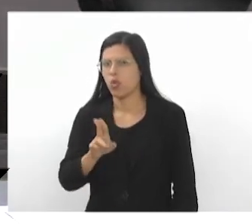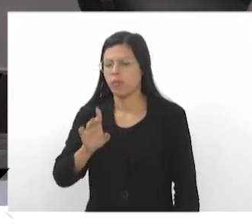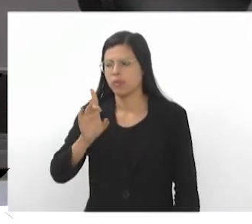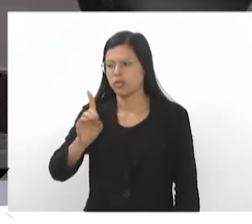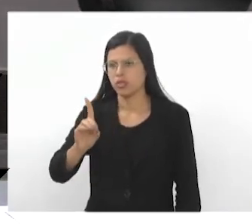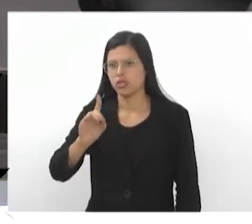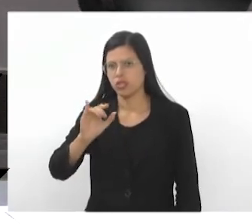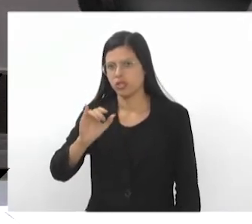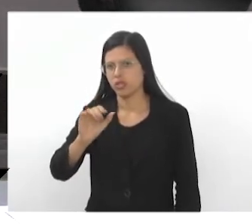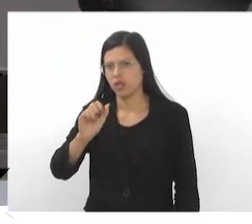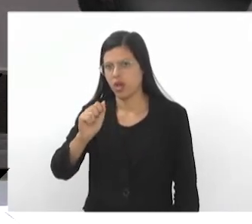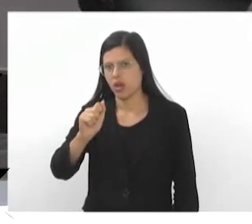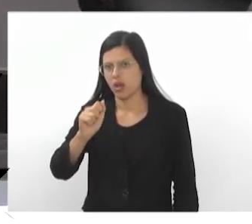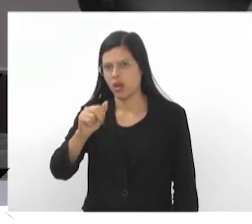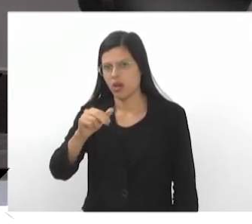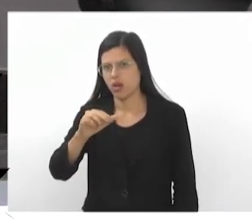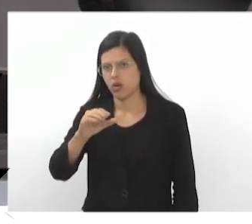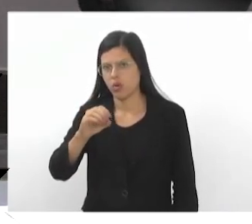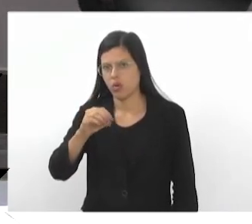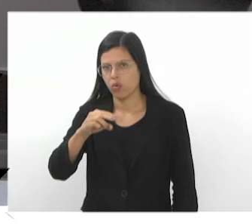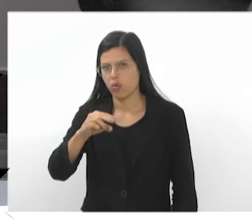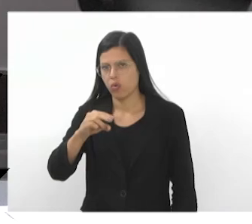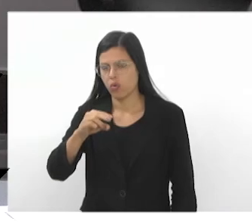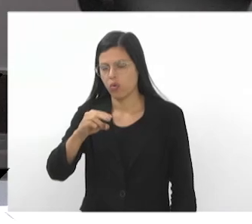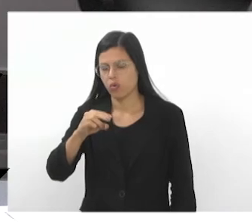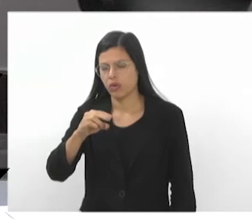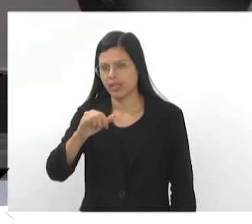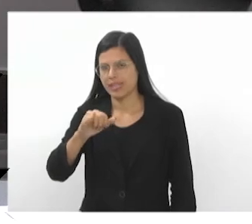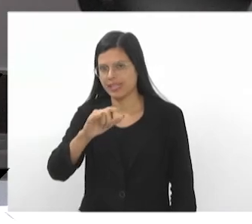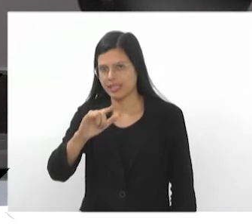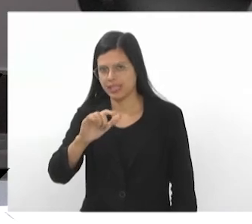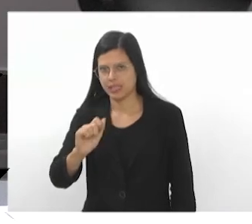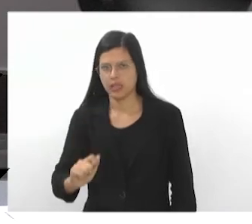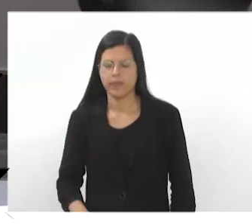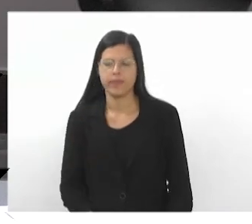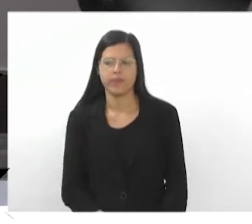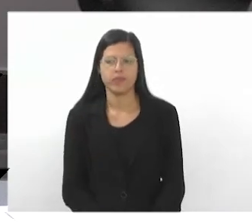E o deputado Fred Pacheco